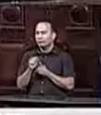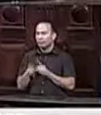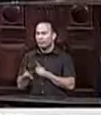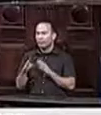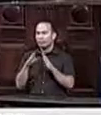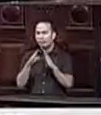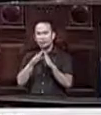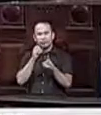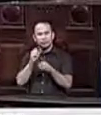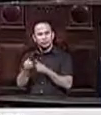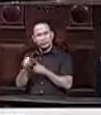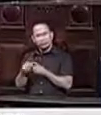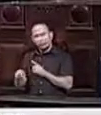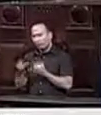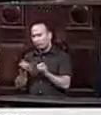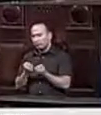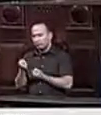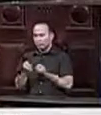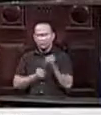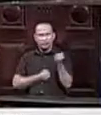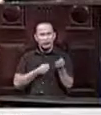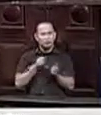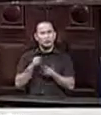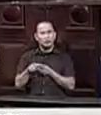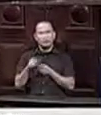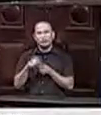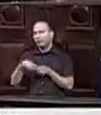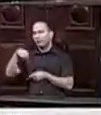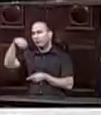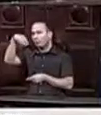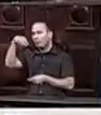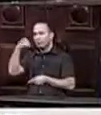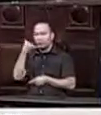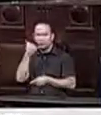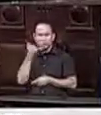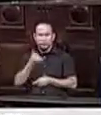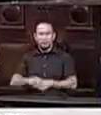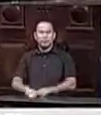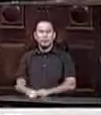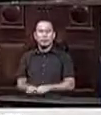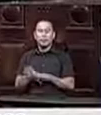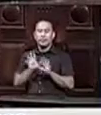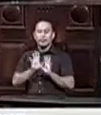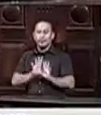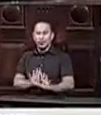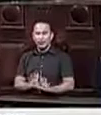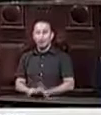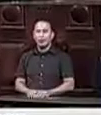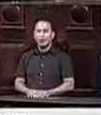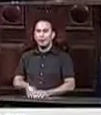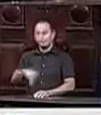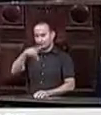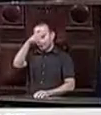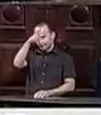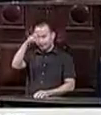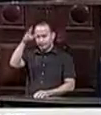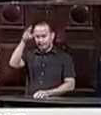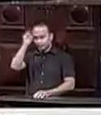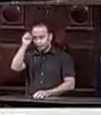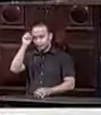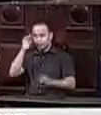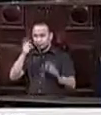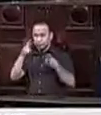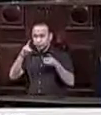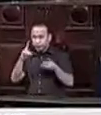de veículos, seja do aluguel de linhas telefônicas, né? Mas, no servidor, ao que tudo parece,